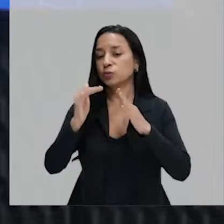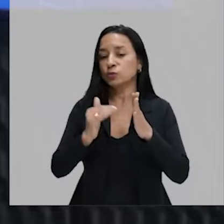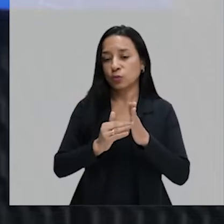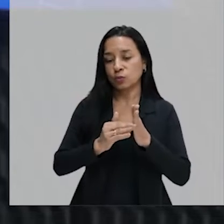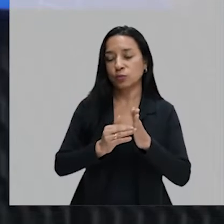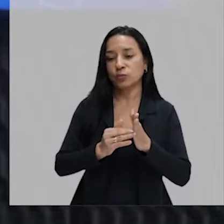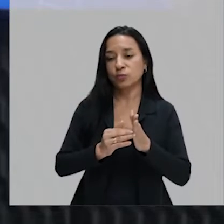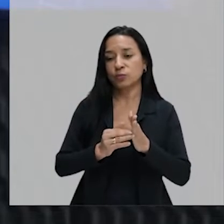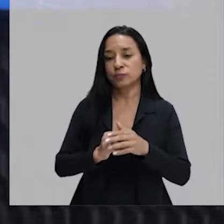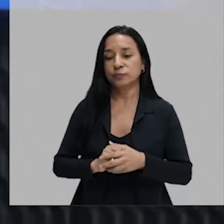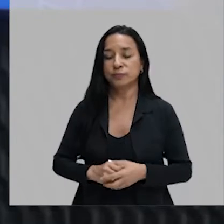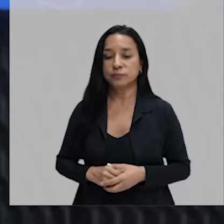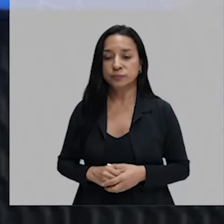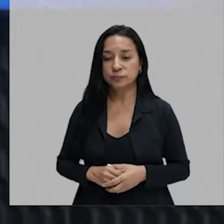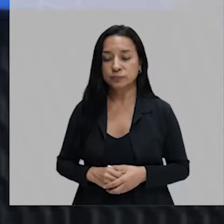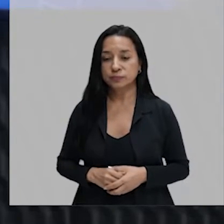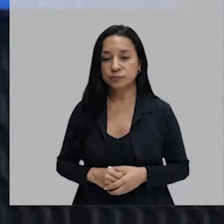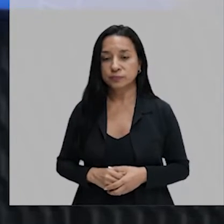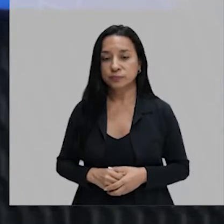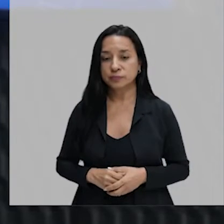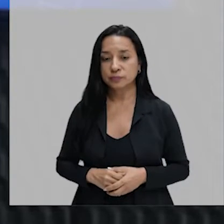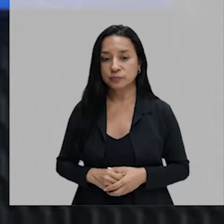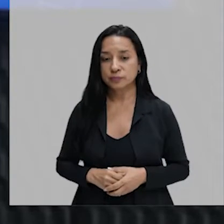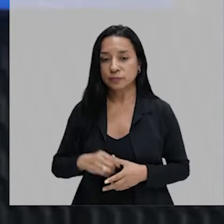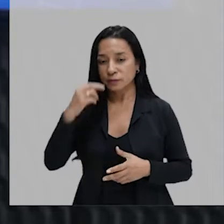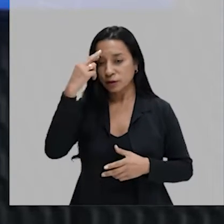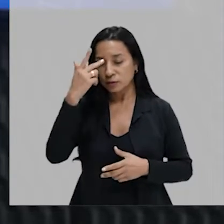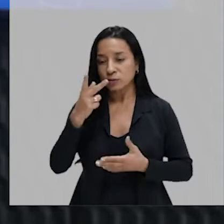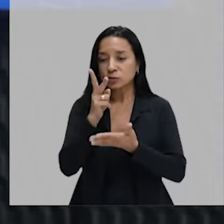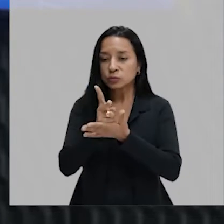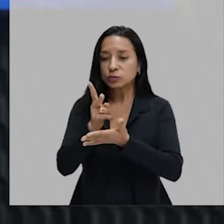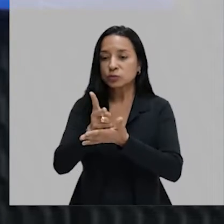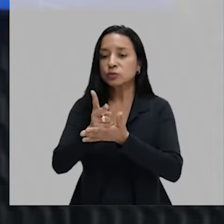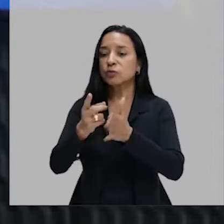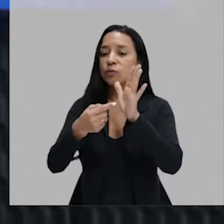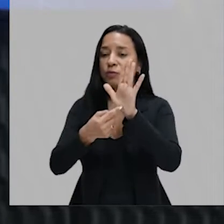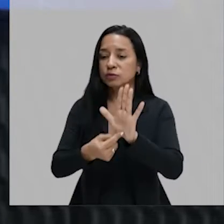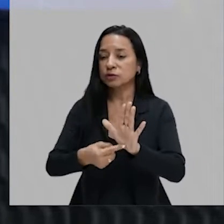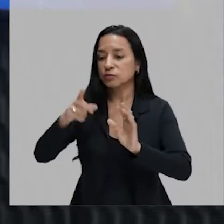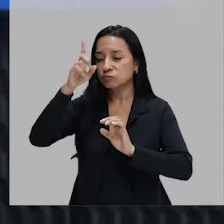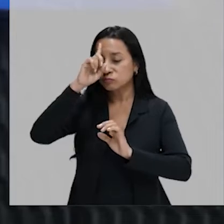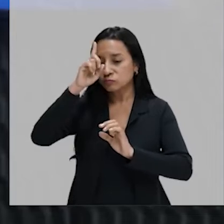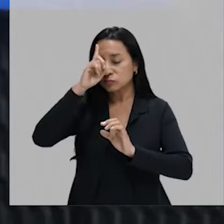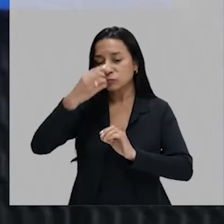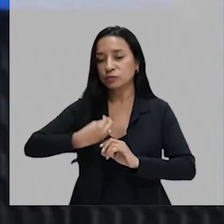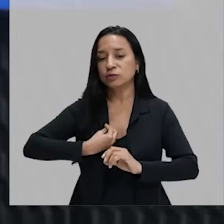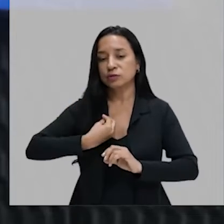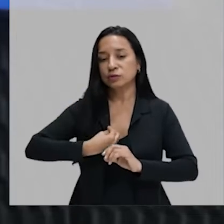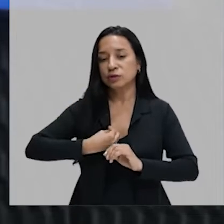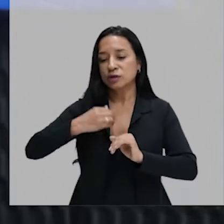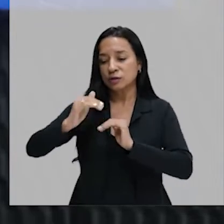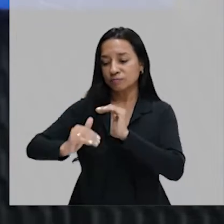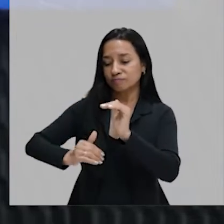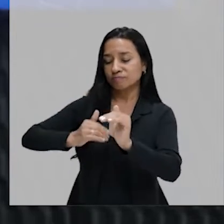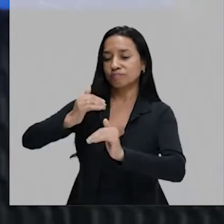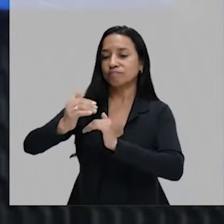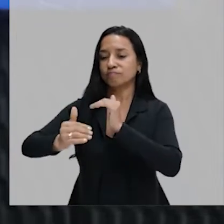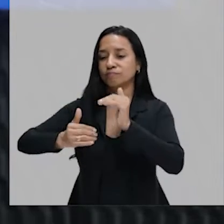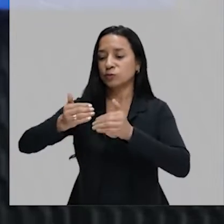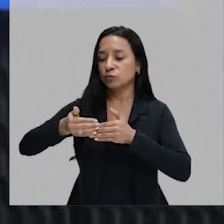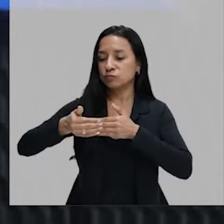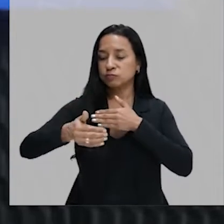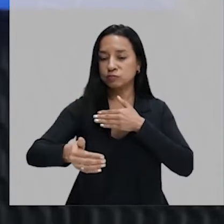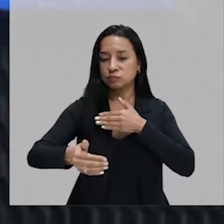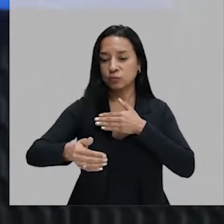força muito grande, no Rio Grande do Sul também, né? Histórias que continuam revelando cotidiano, enredos, personagens, músicas